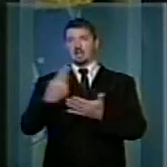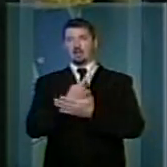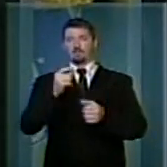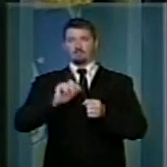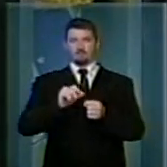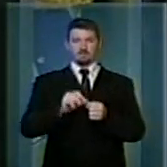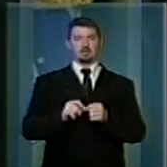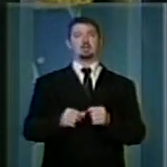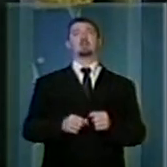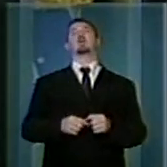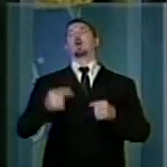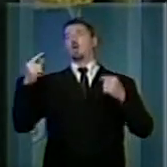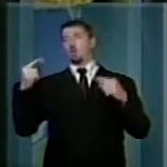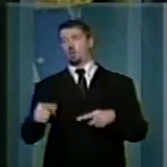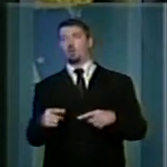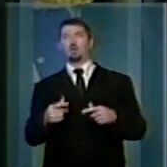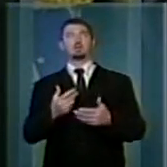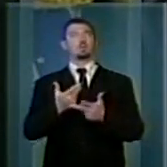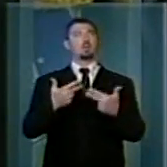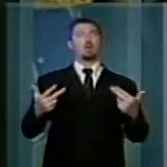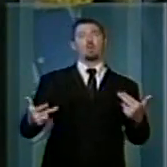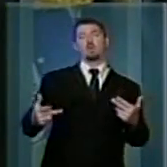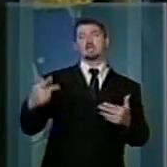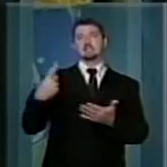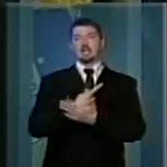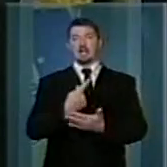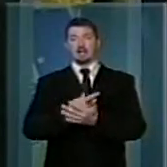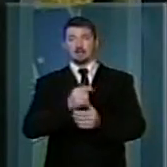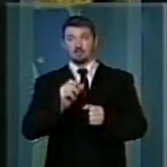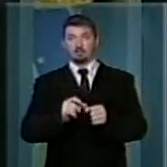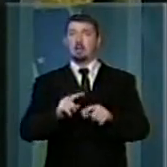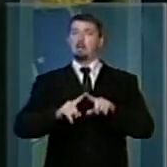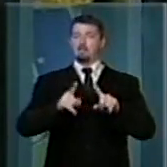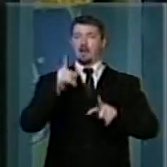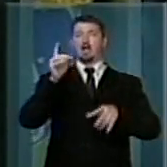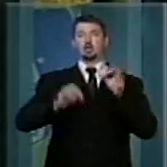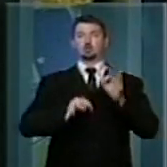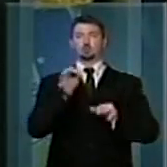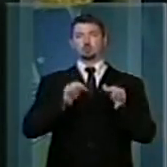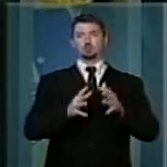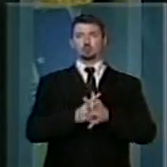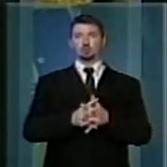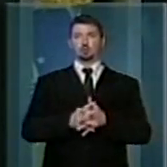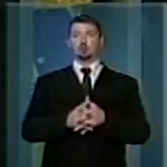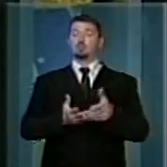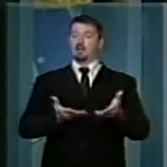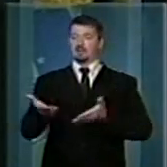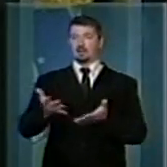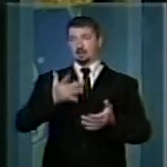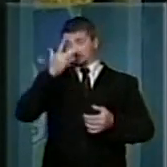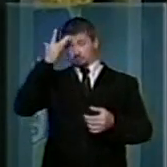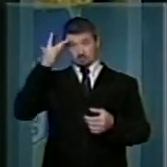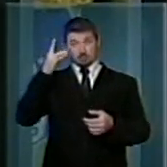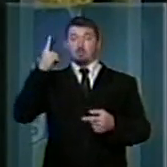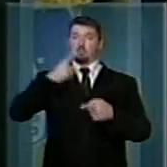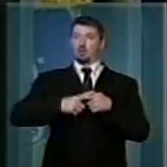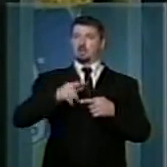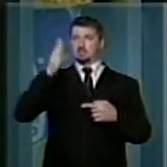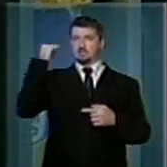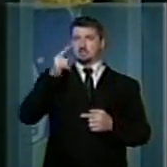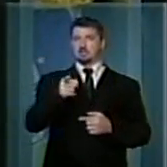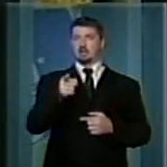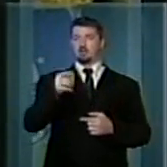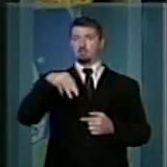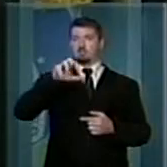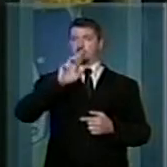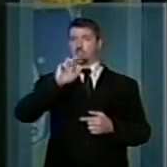contra qualquer ato incorreto, mas também justa ao tratar as pessoas, porque ela sabe que a